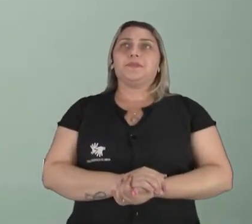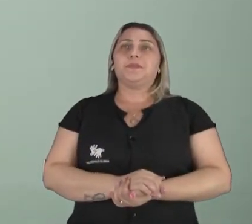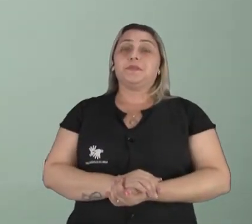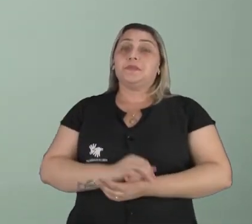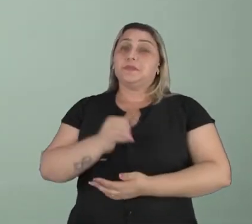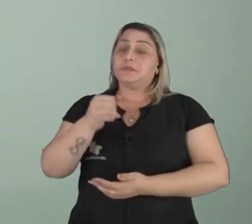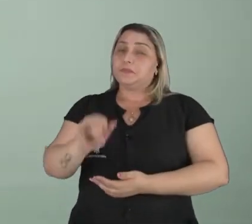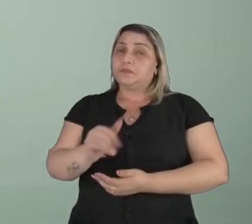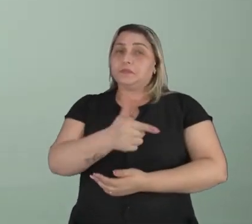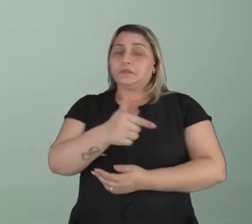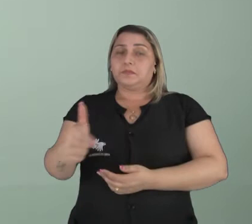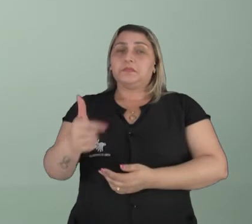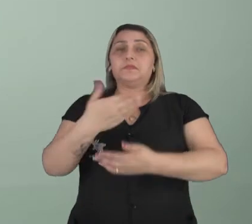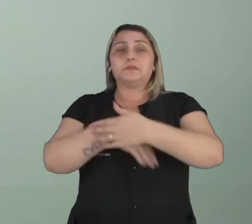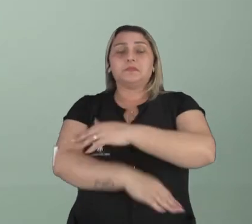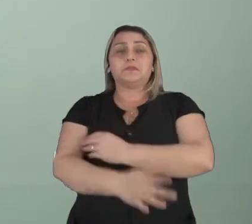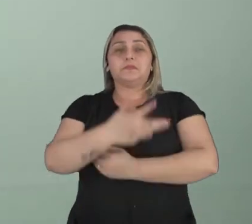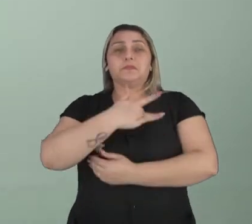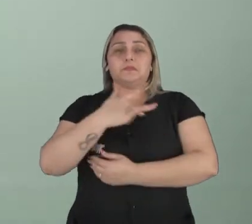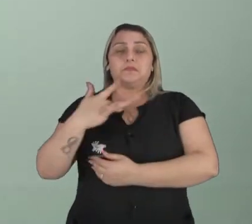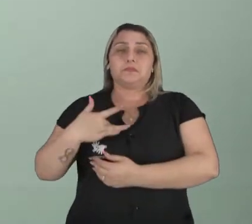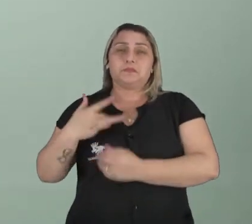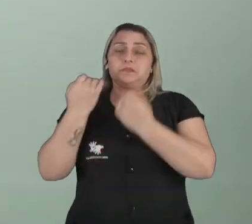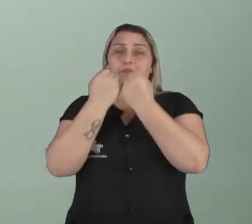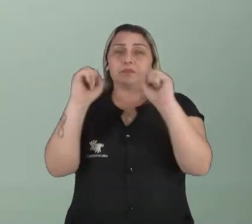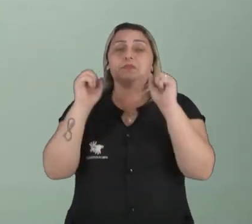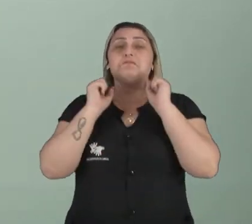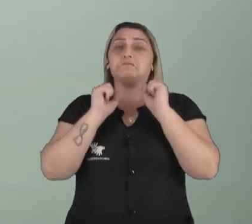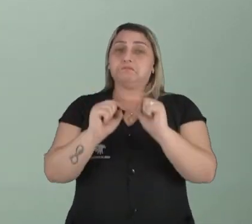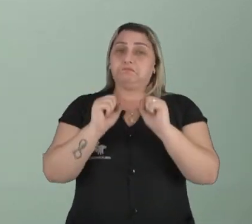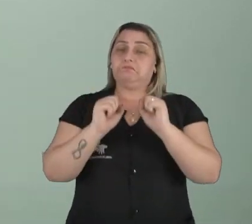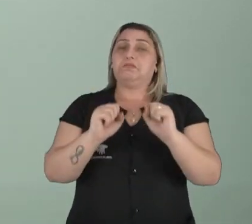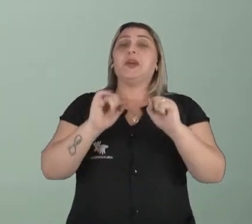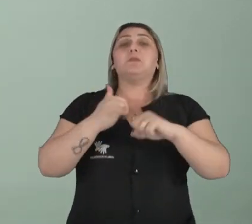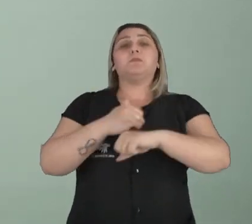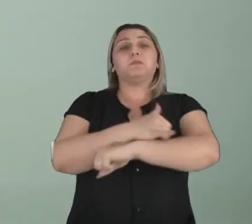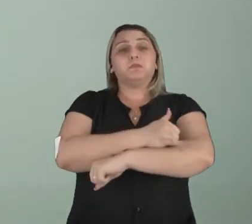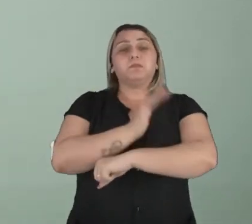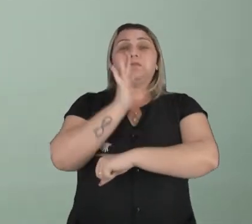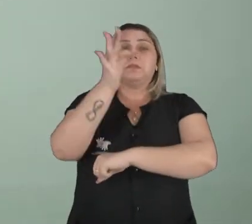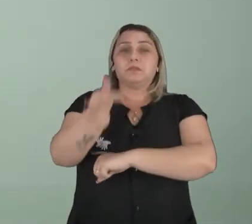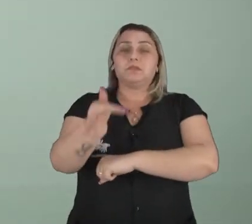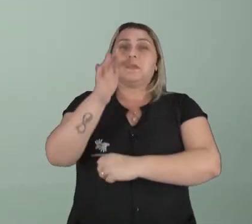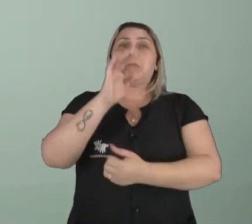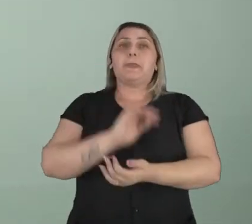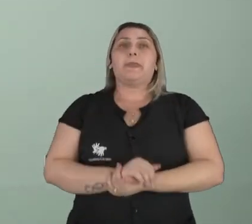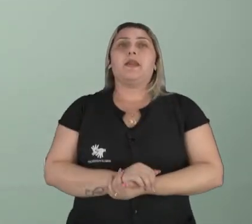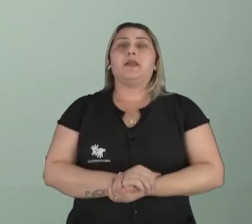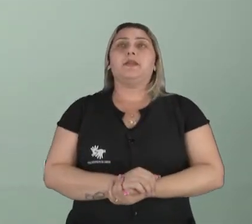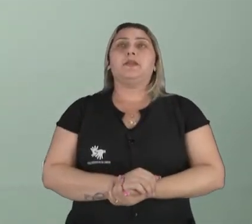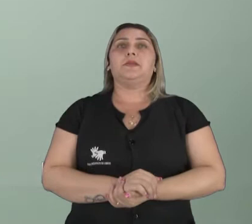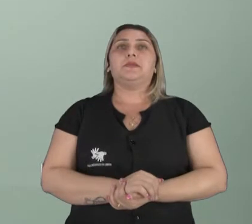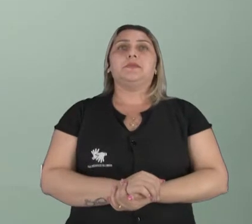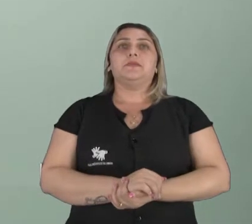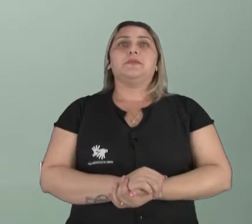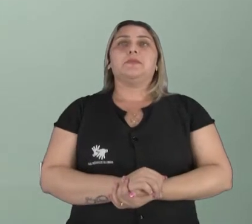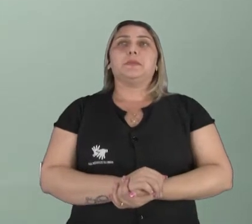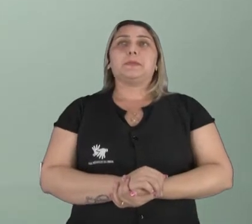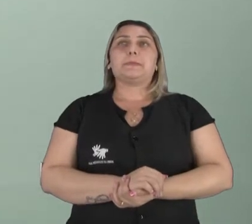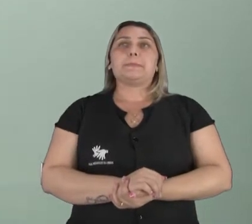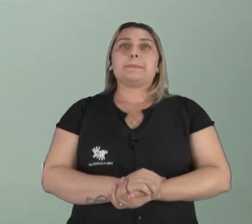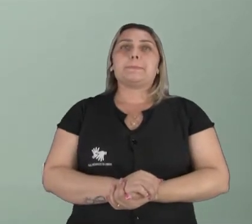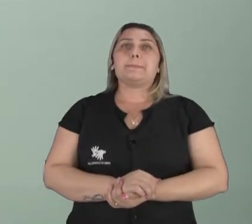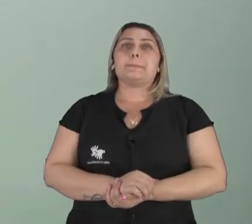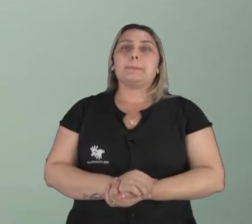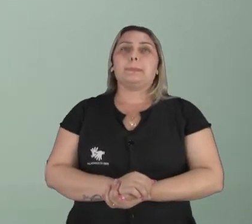se ele não tiver apto saudável exercício físico ele pode sim chegar ser o endomorfo é a